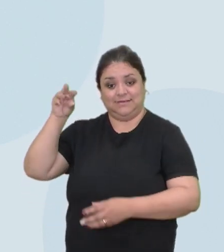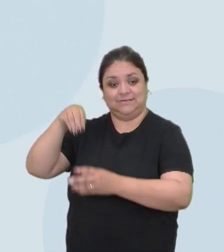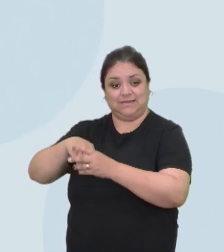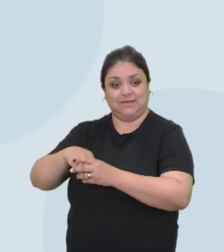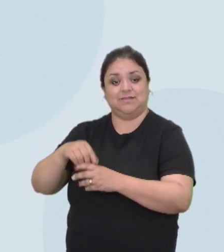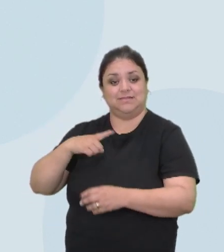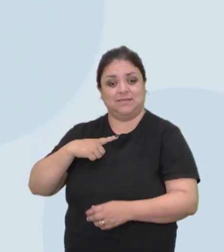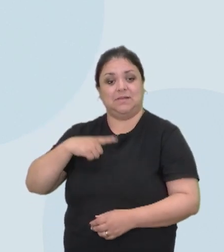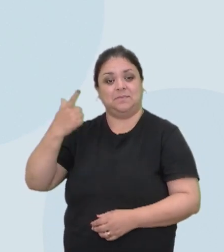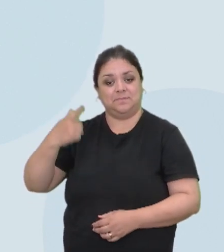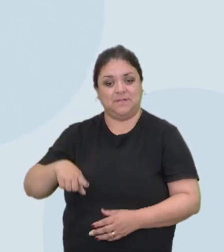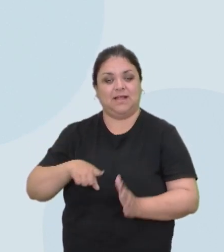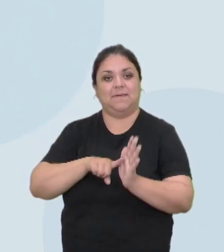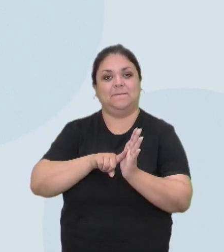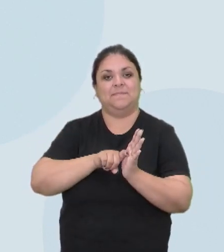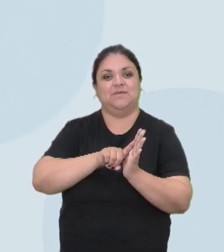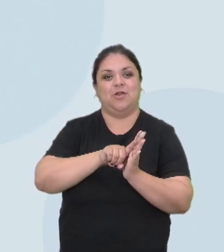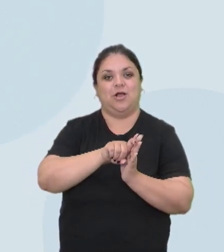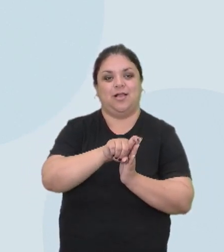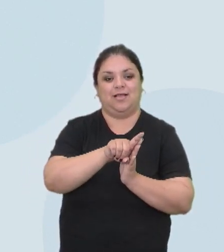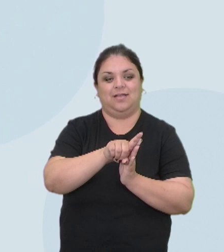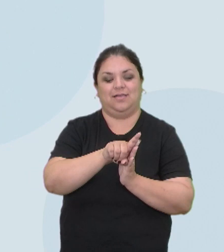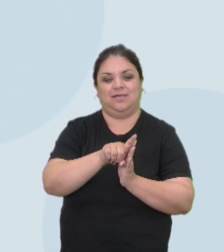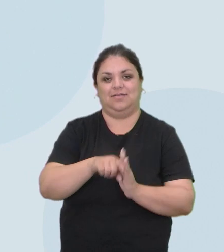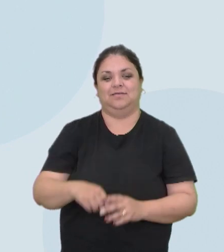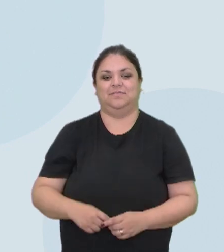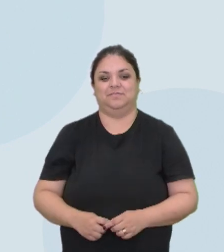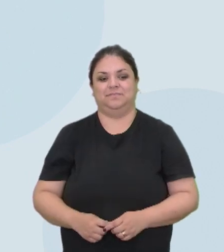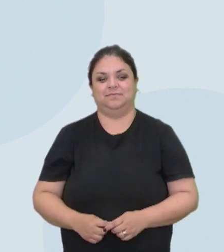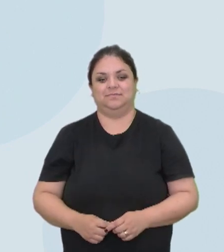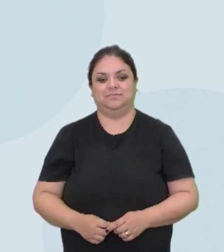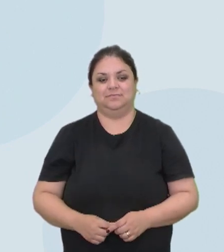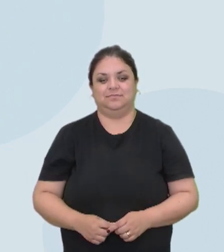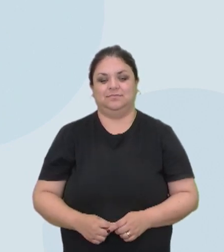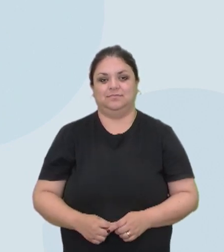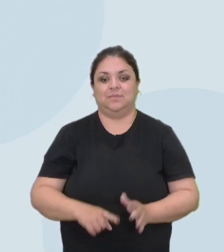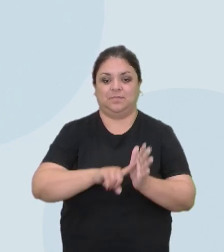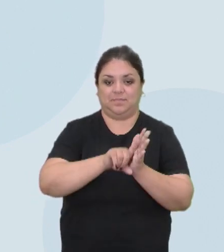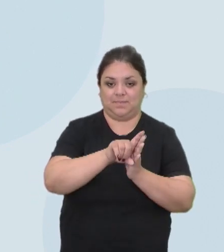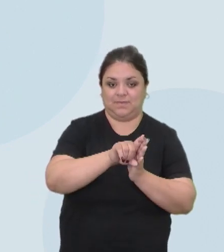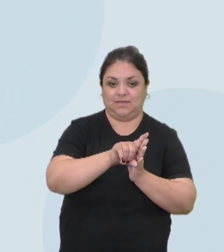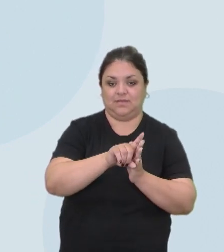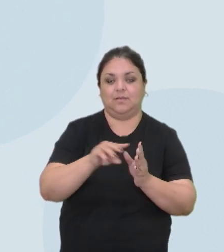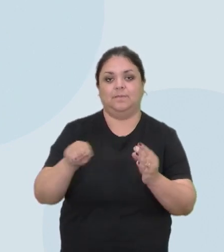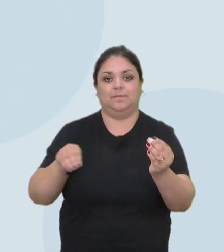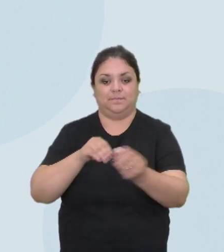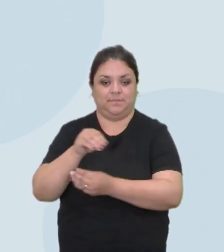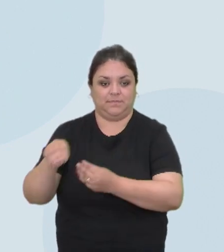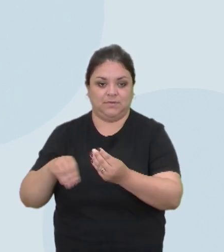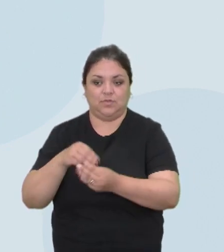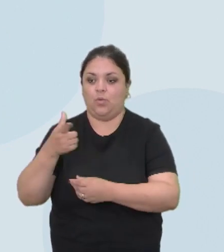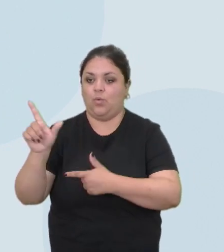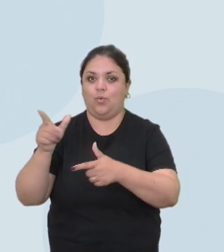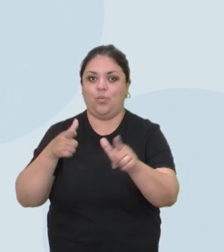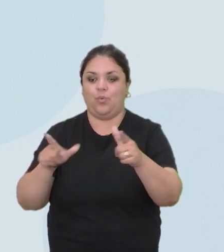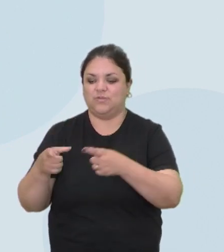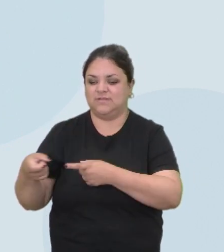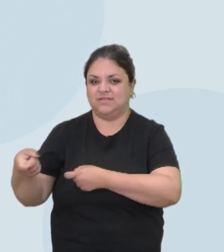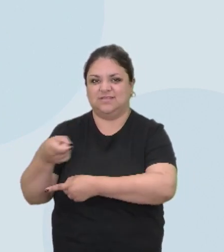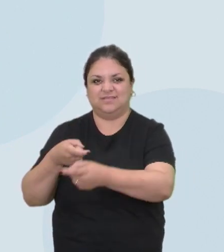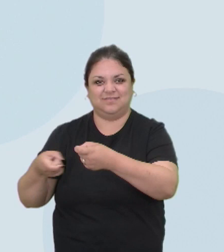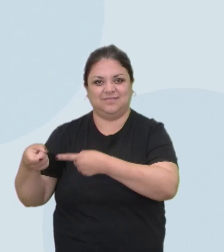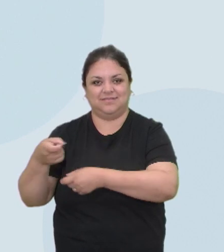minhocas, na verdade, né, a ação combinada de organismos, como as minhocas, com outros